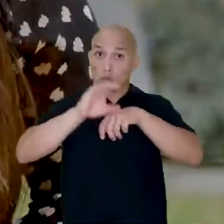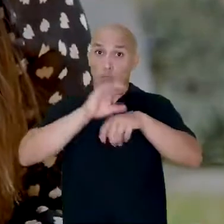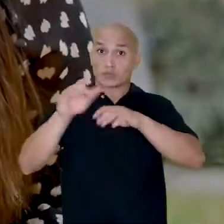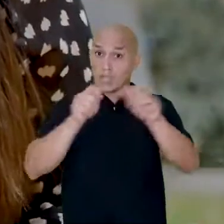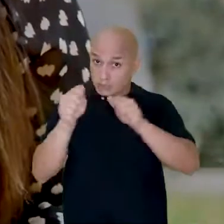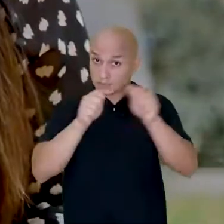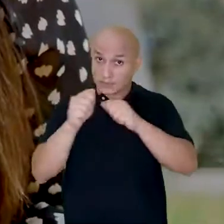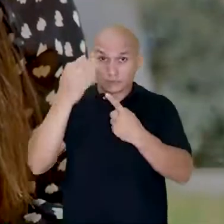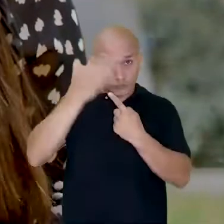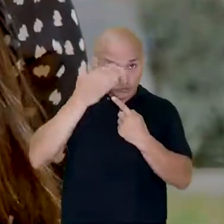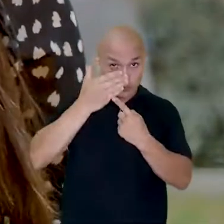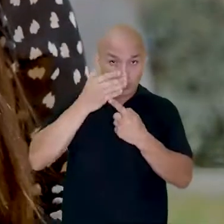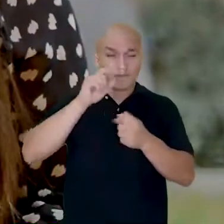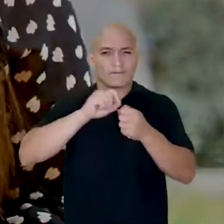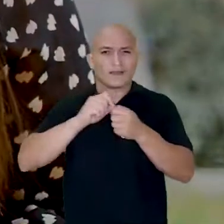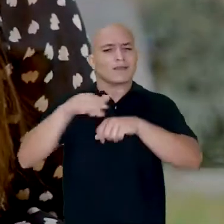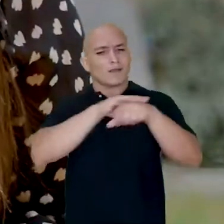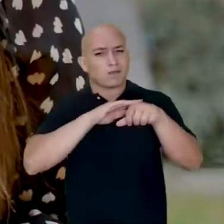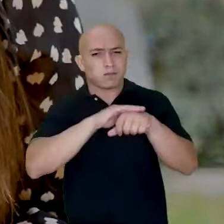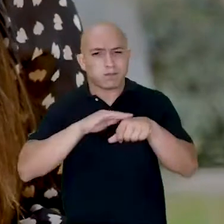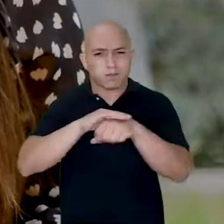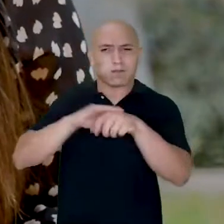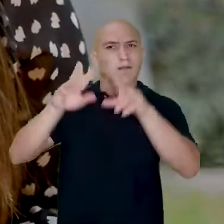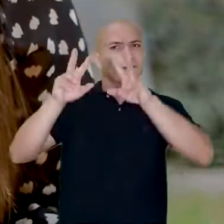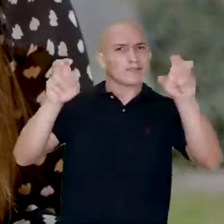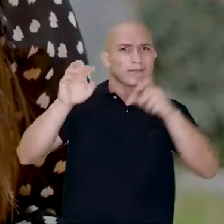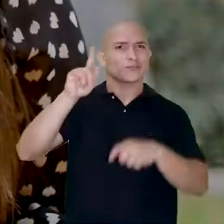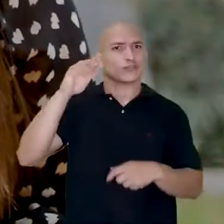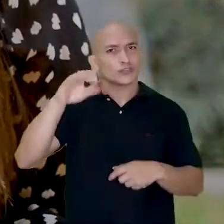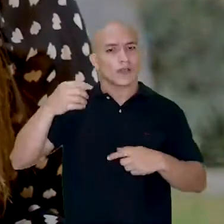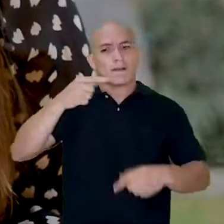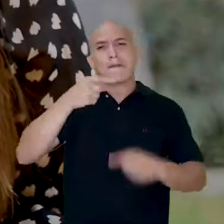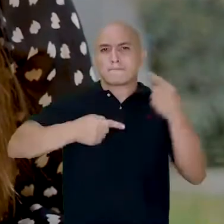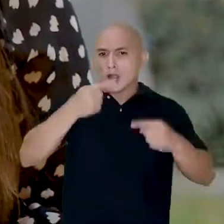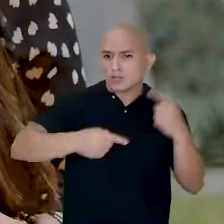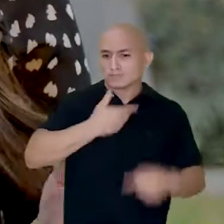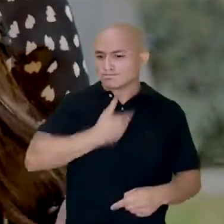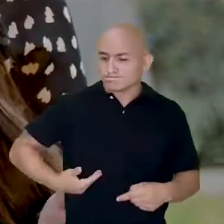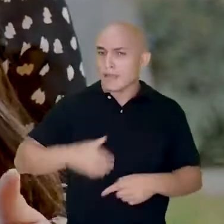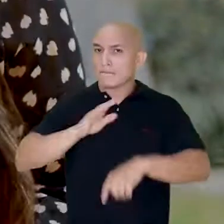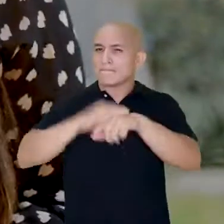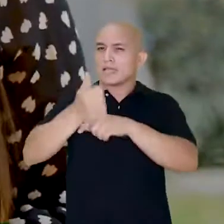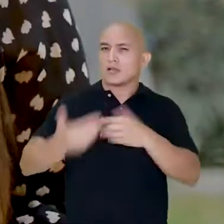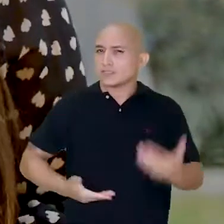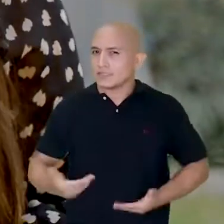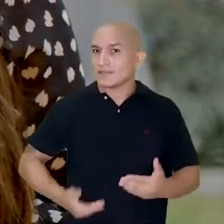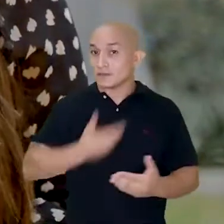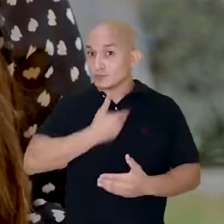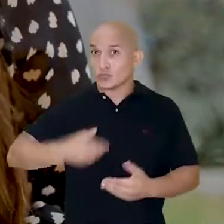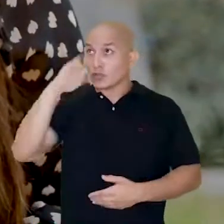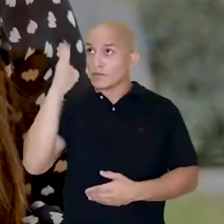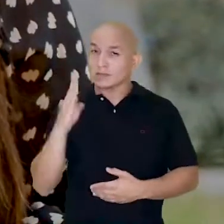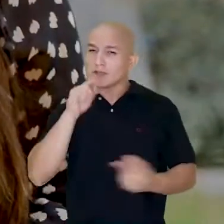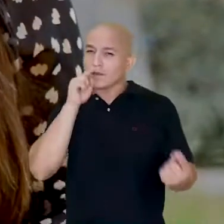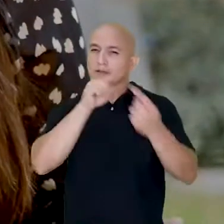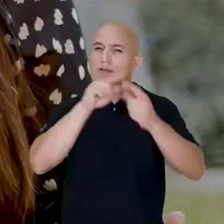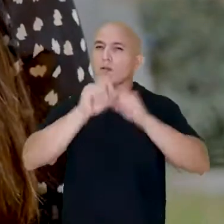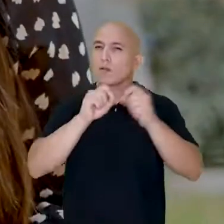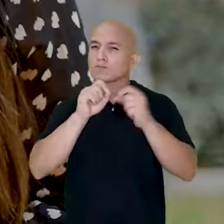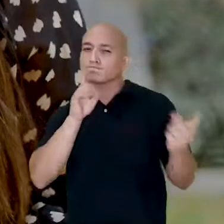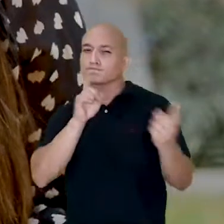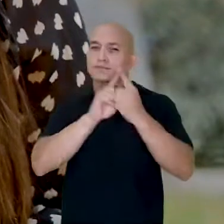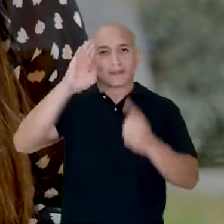de administração Campus Timon realizou rodas de conversa com o tema Gestão de Políticas Públicas e Melhoria dos Serviços Públicos no Brasil.